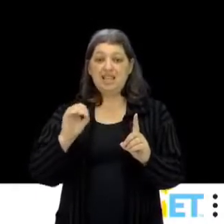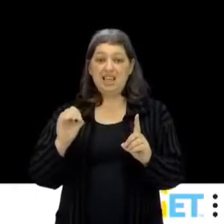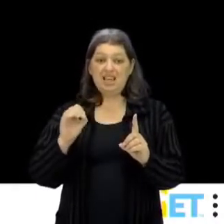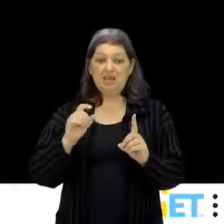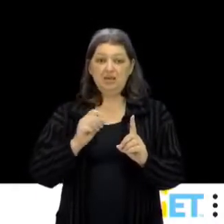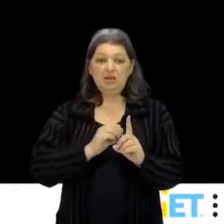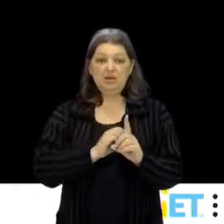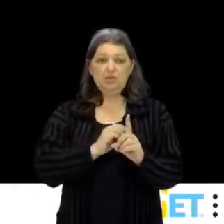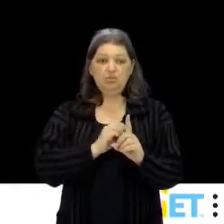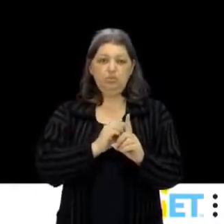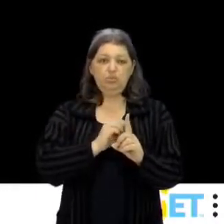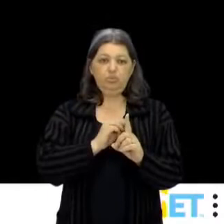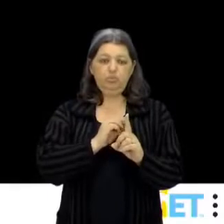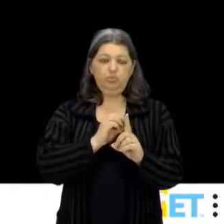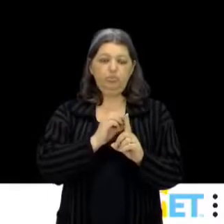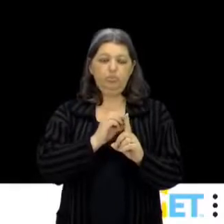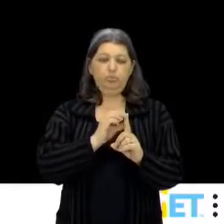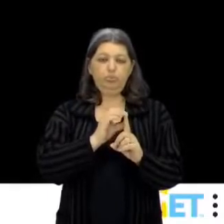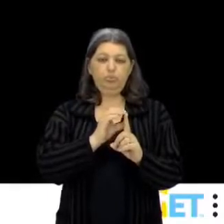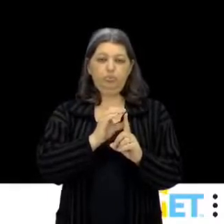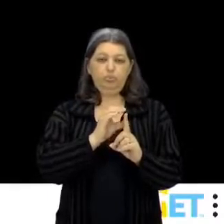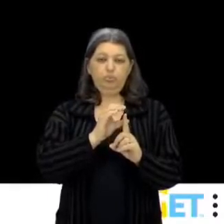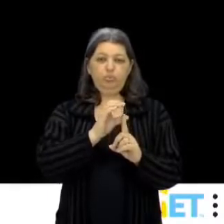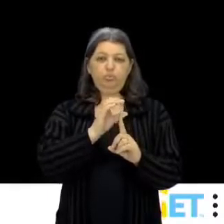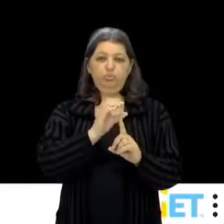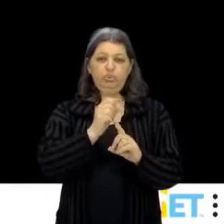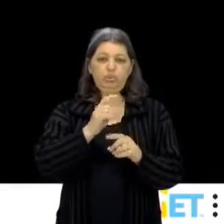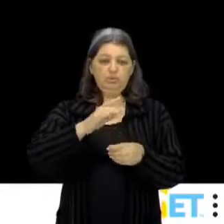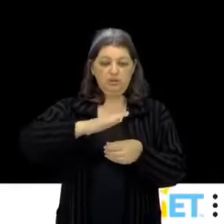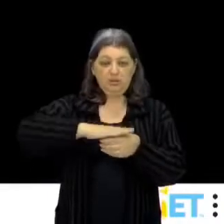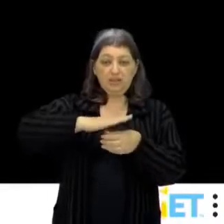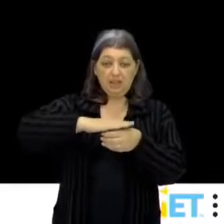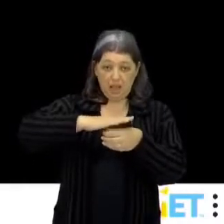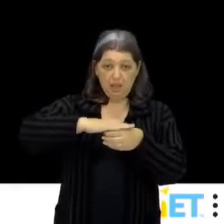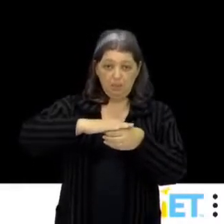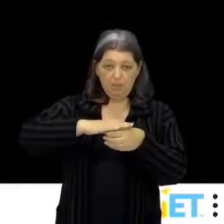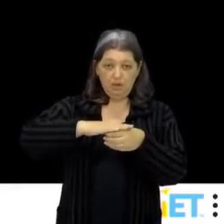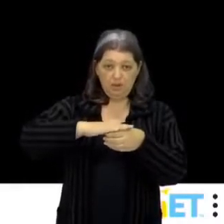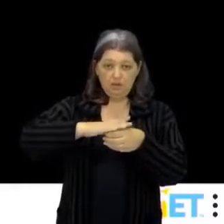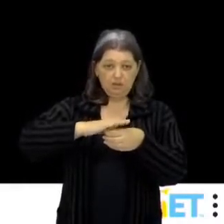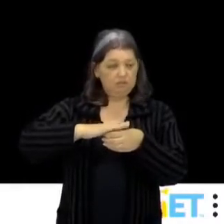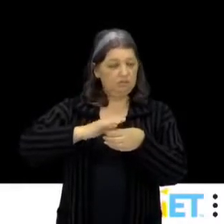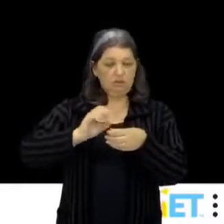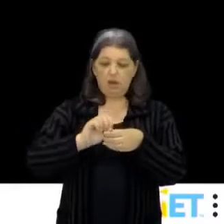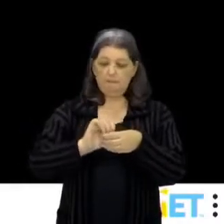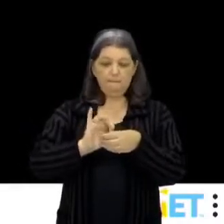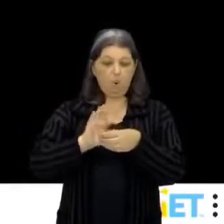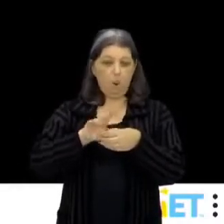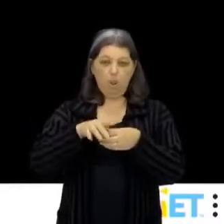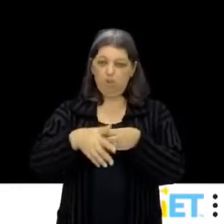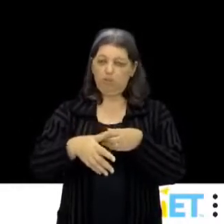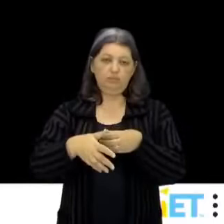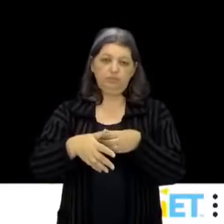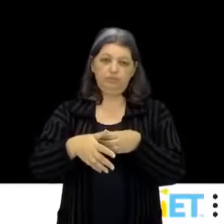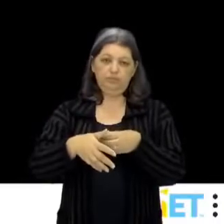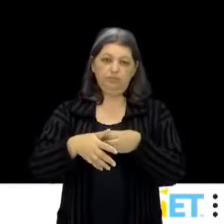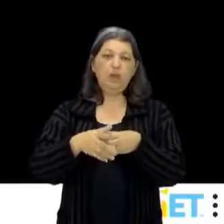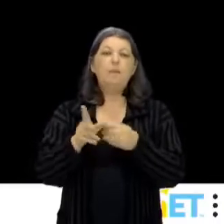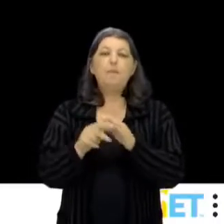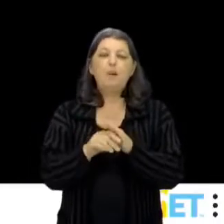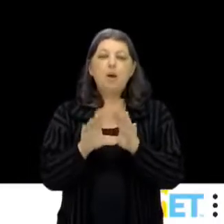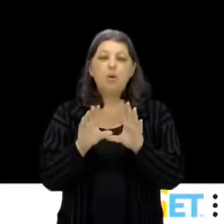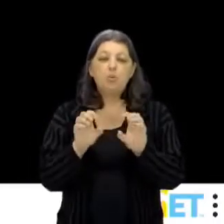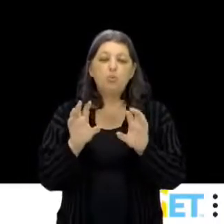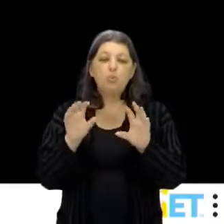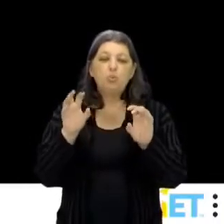aumenta muito. Se esse sistema não tivesse essa tampinha, né, Joel? Sim. Já era as moléculas tudo escapar. É aquela fumacinha que sai da